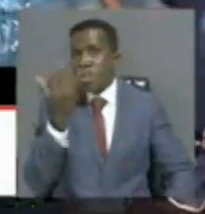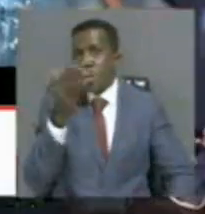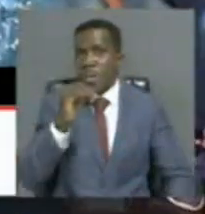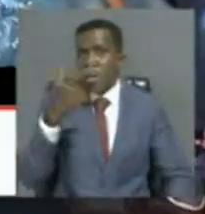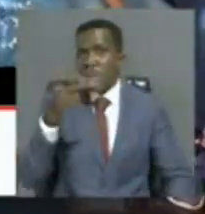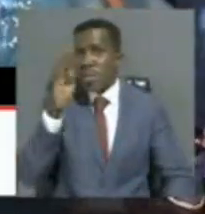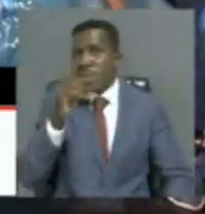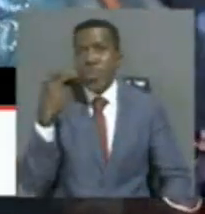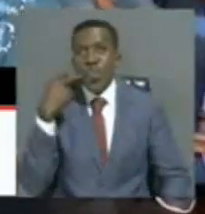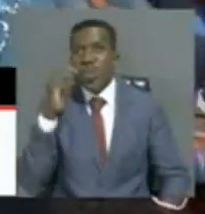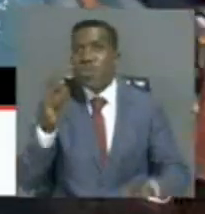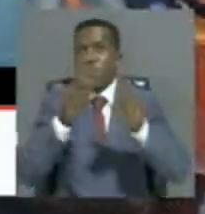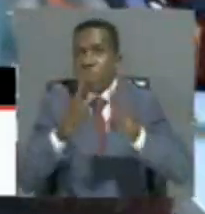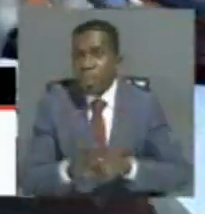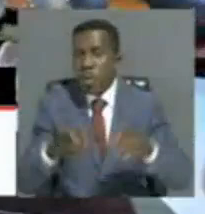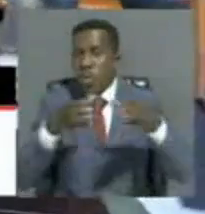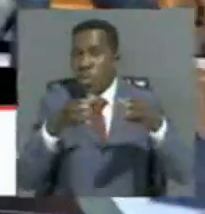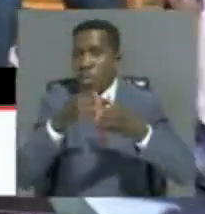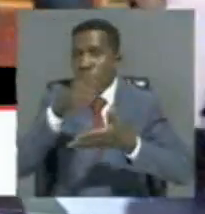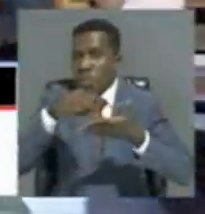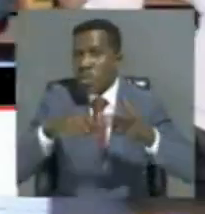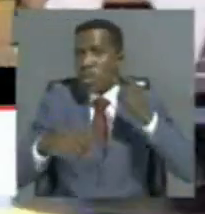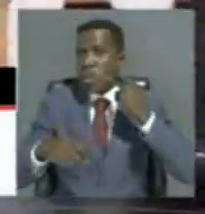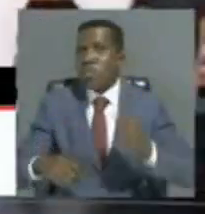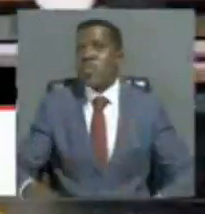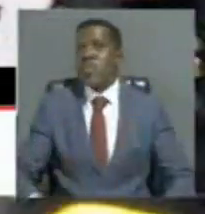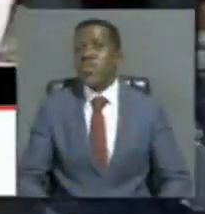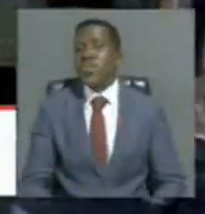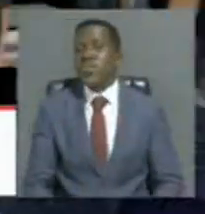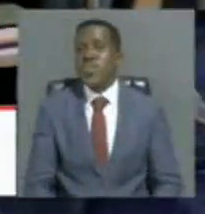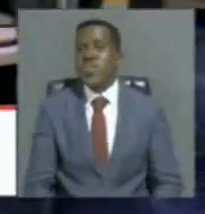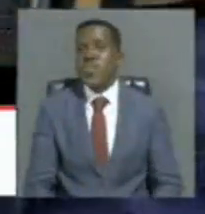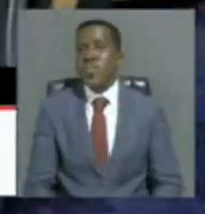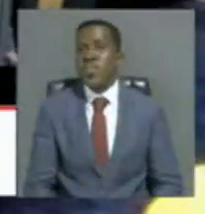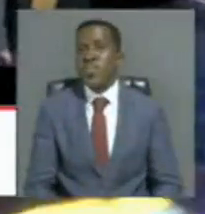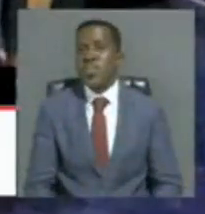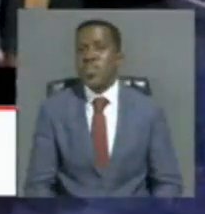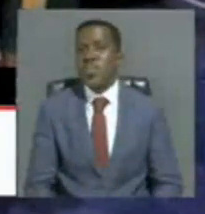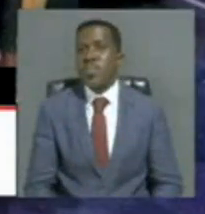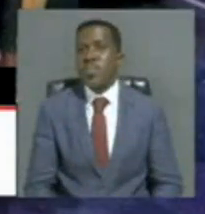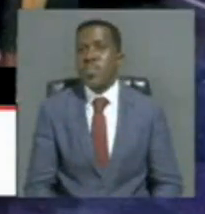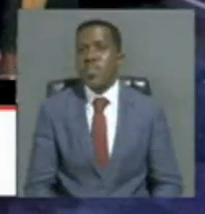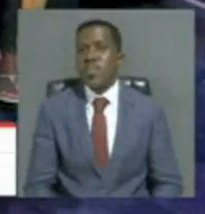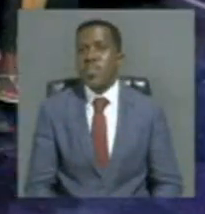Angolanos e da Sociedade de Autores Angolanos.